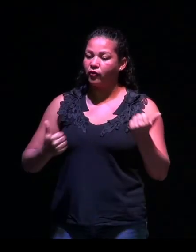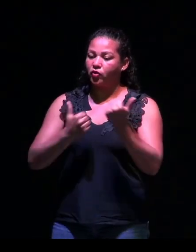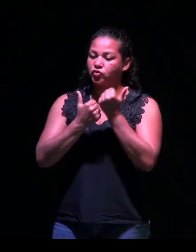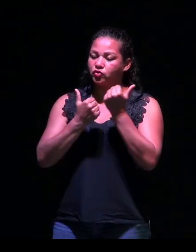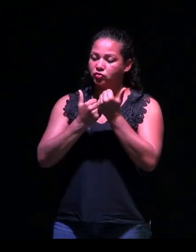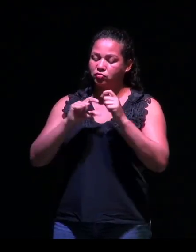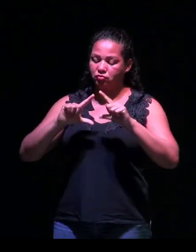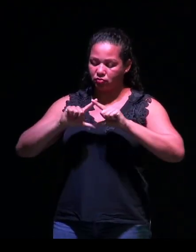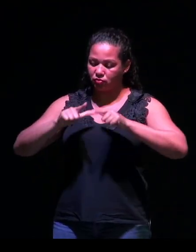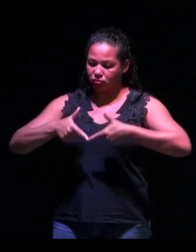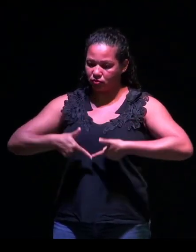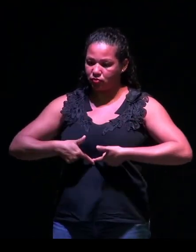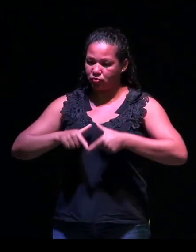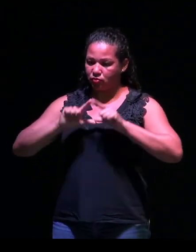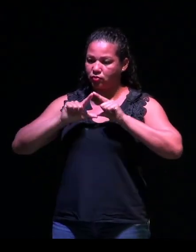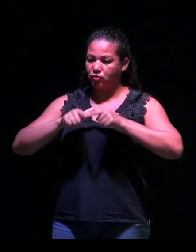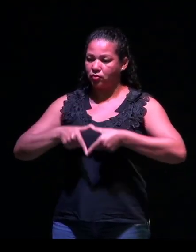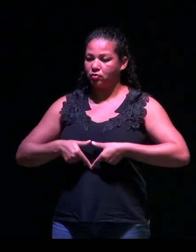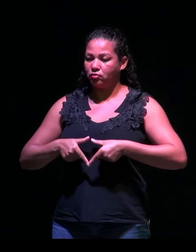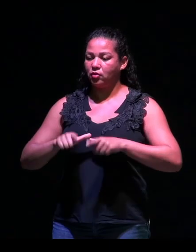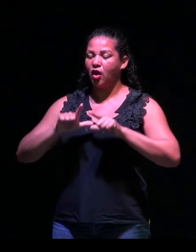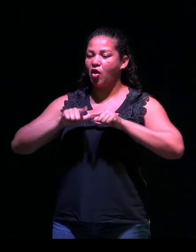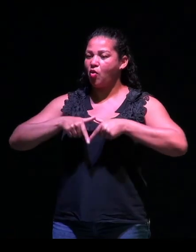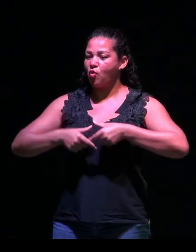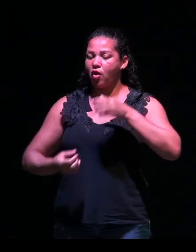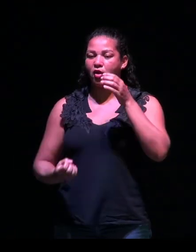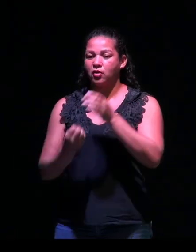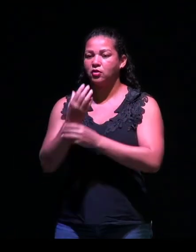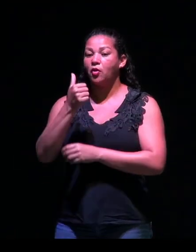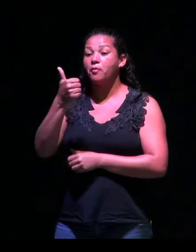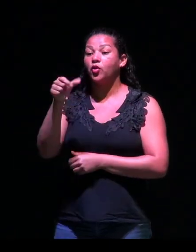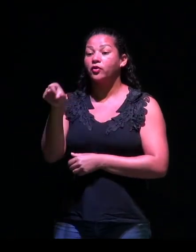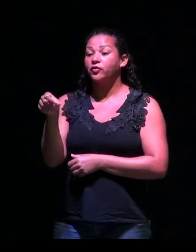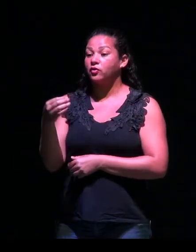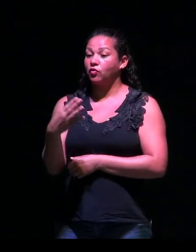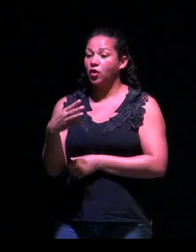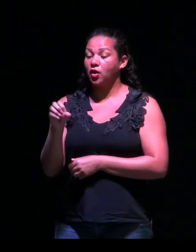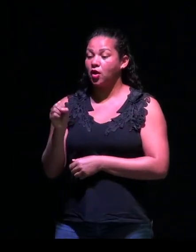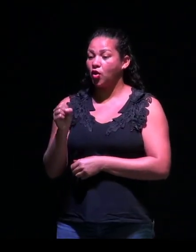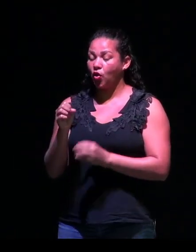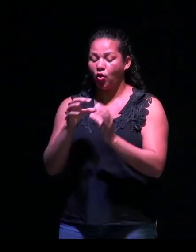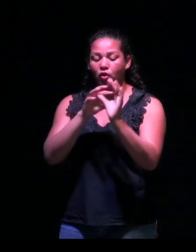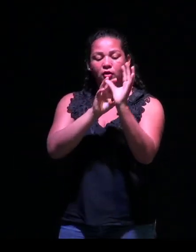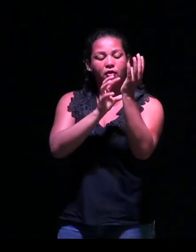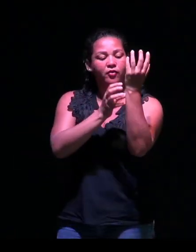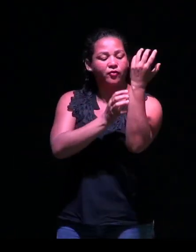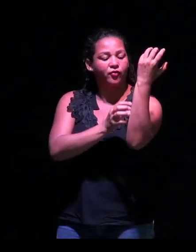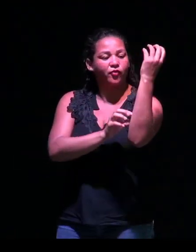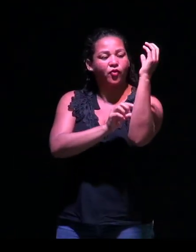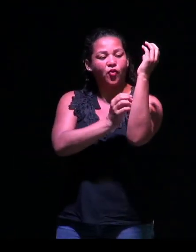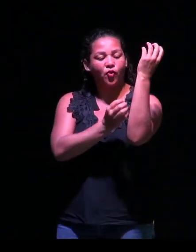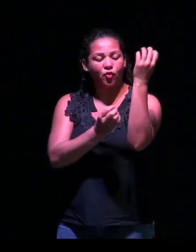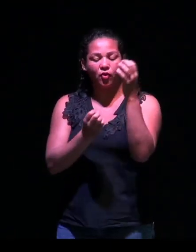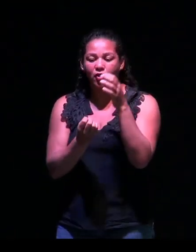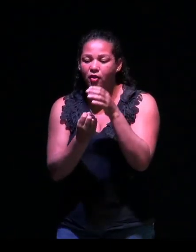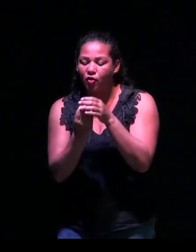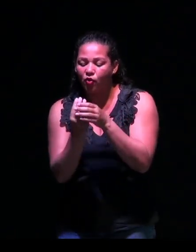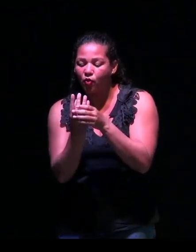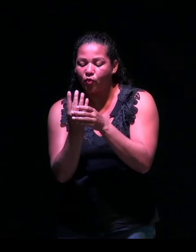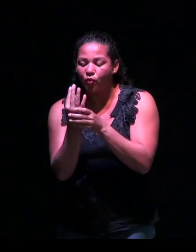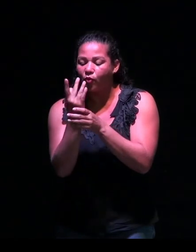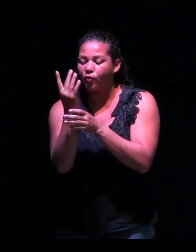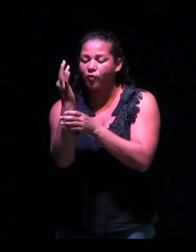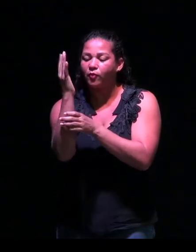batalha. Israel nasceu em 14 de maio de 1948, a figueira começou a brotar, e olha, sabe o que aconteceu? No